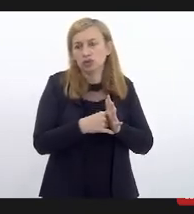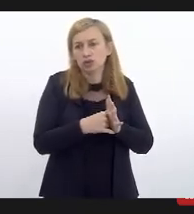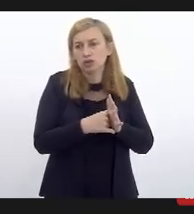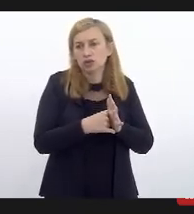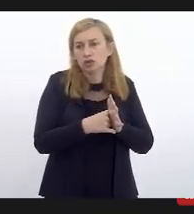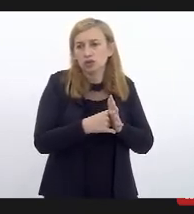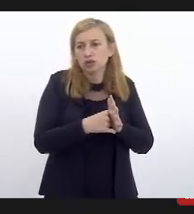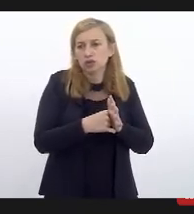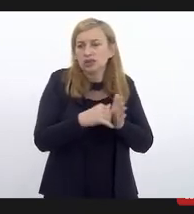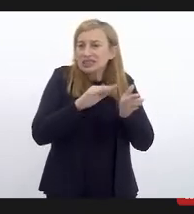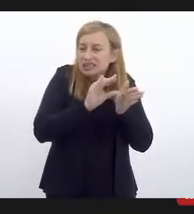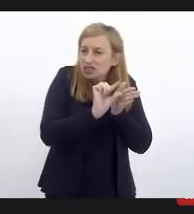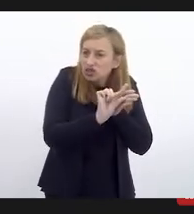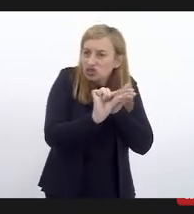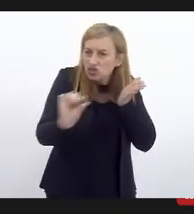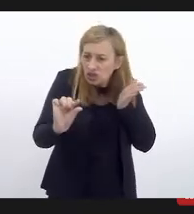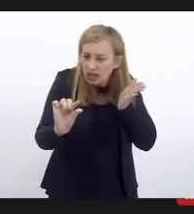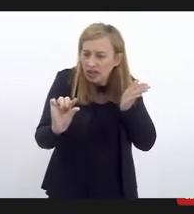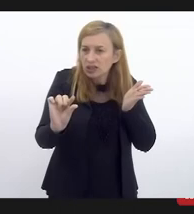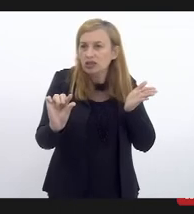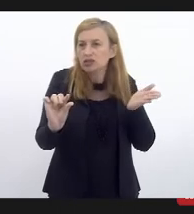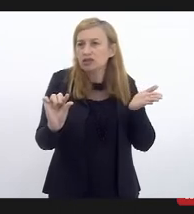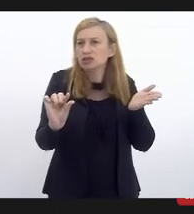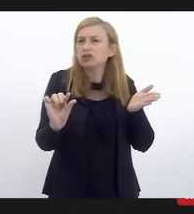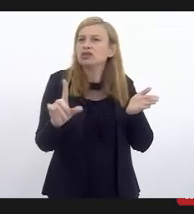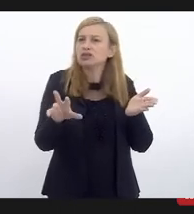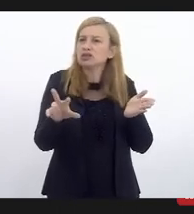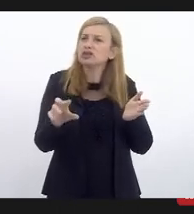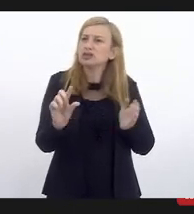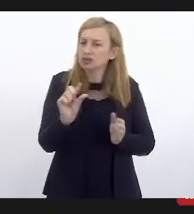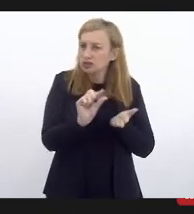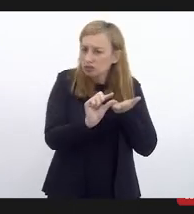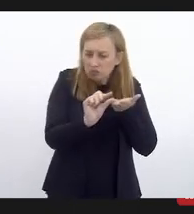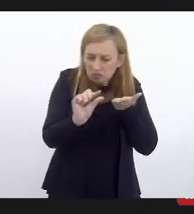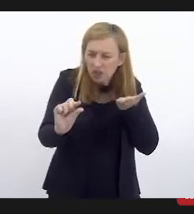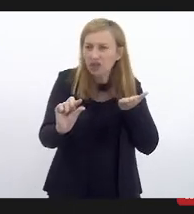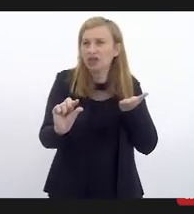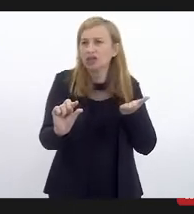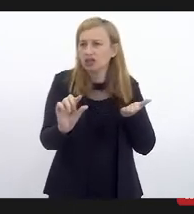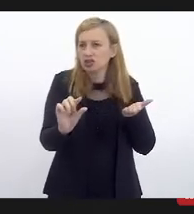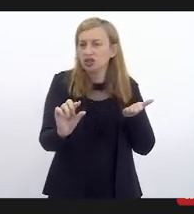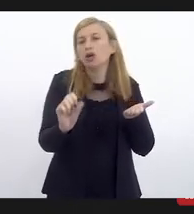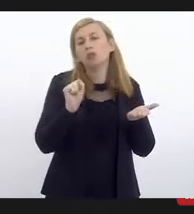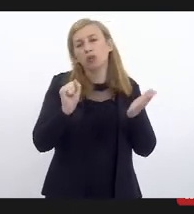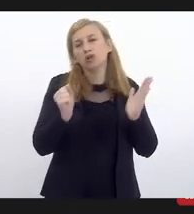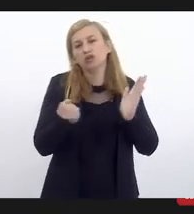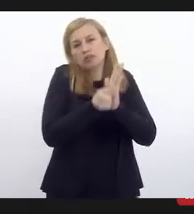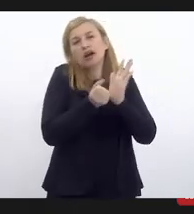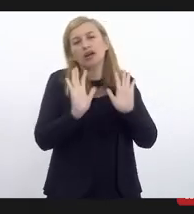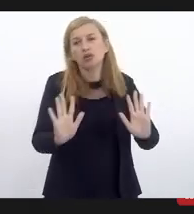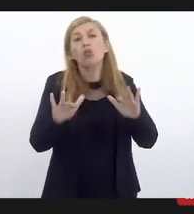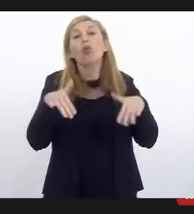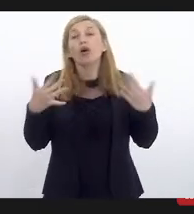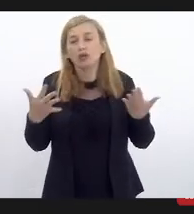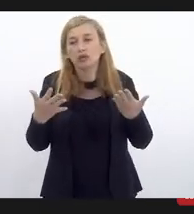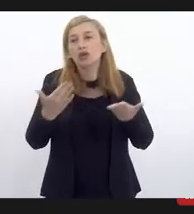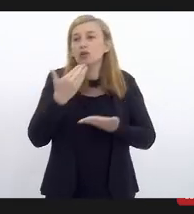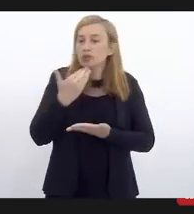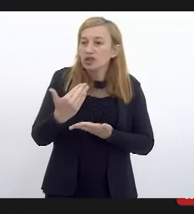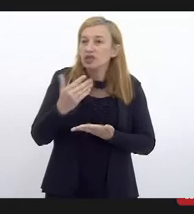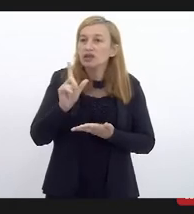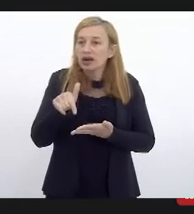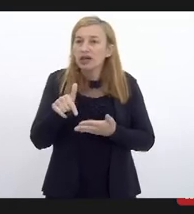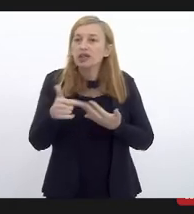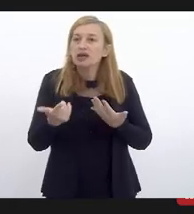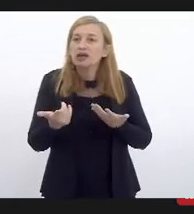derivado dessa retirada de uma pequena parcela de receita, ainda que percentualmente pequena, pode ter algum impacto. Então, nossa sugestão é que seja